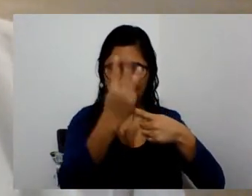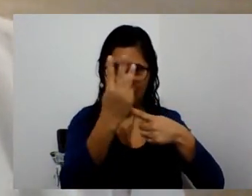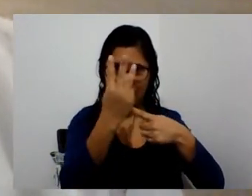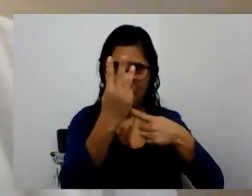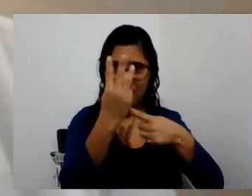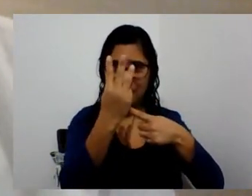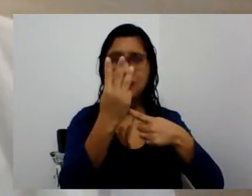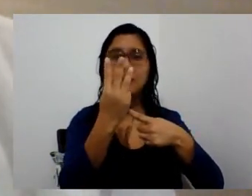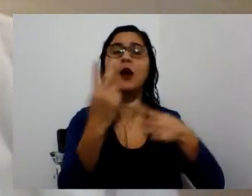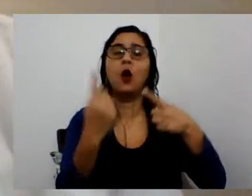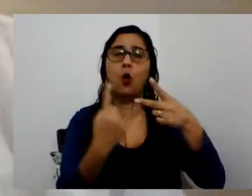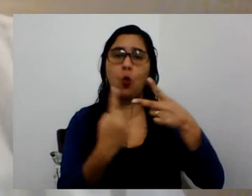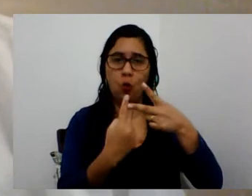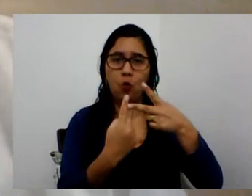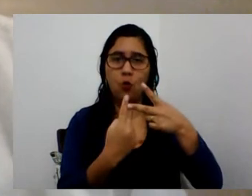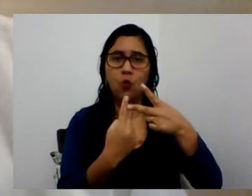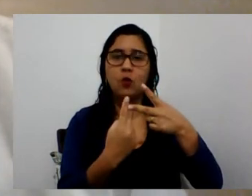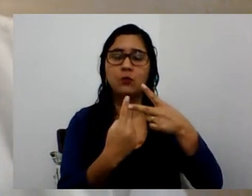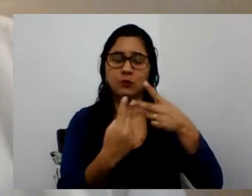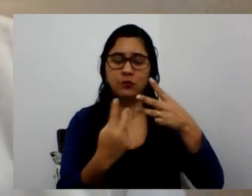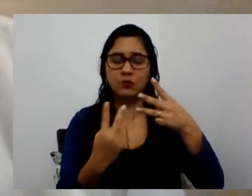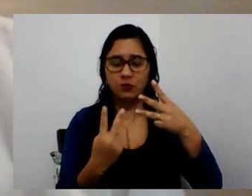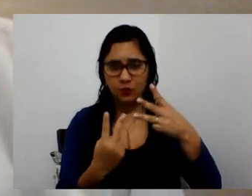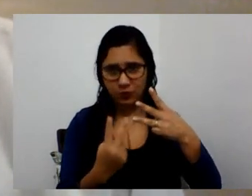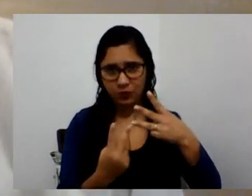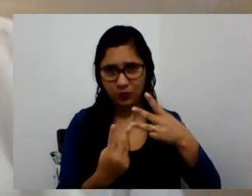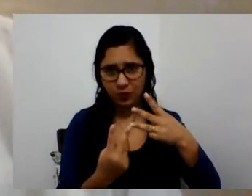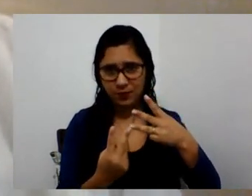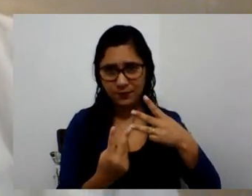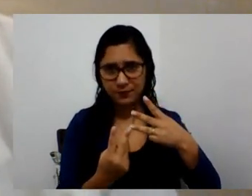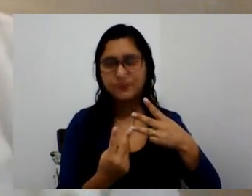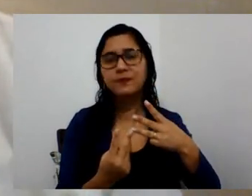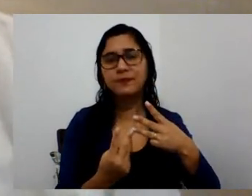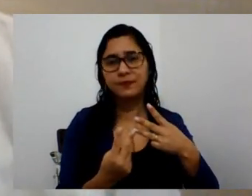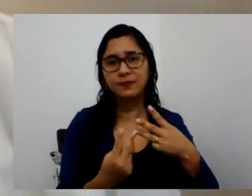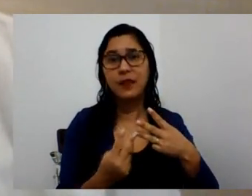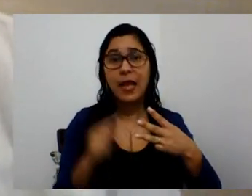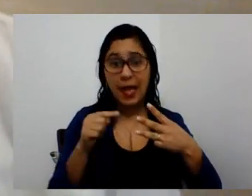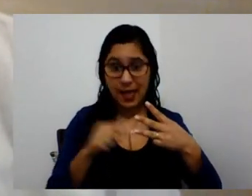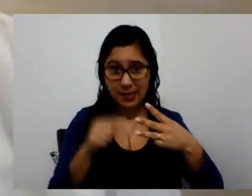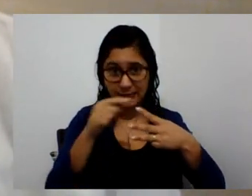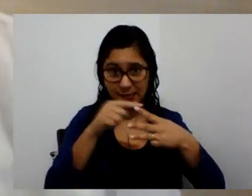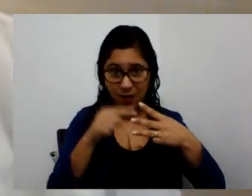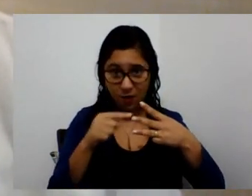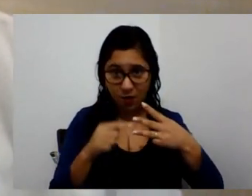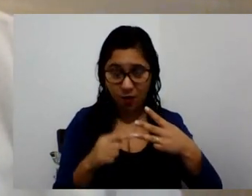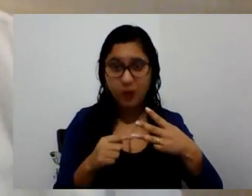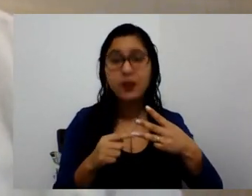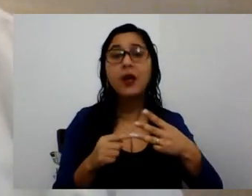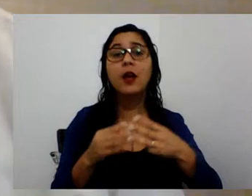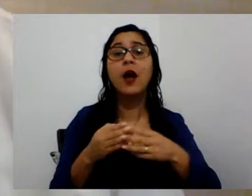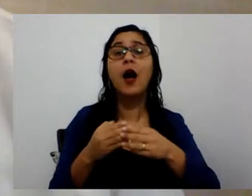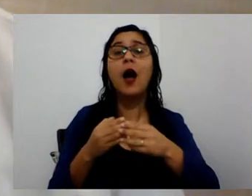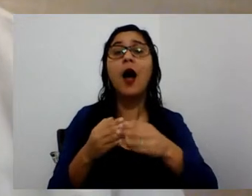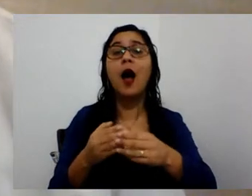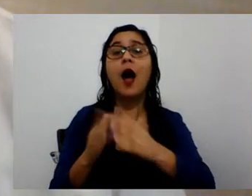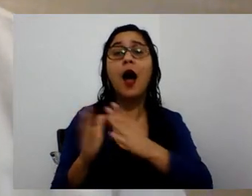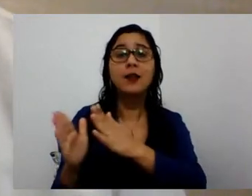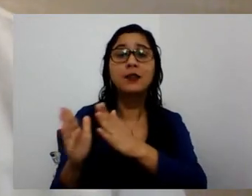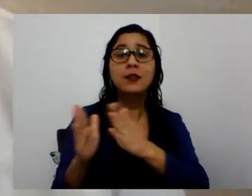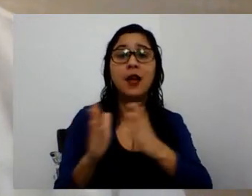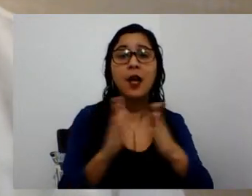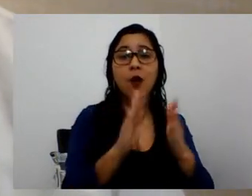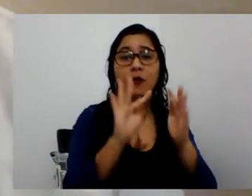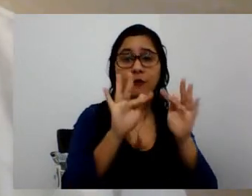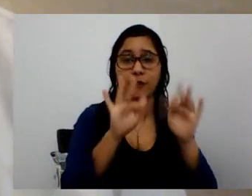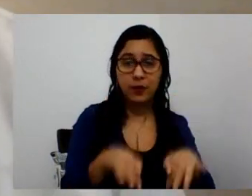à candidatura 1, C à candidatura 2. Esta série vai ser conduzida até o final do